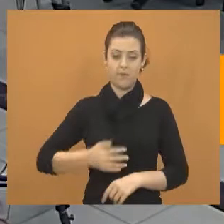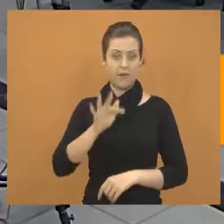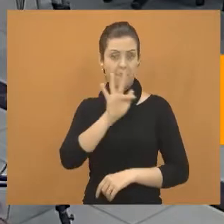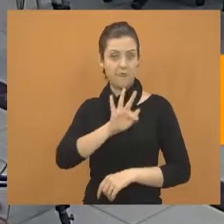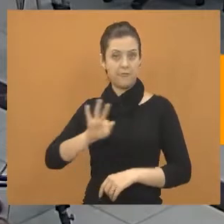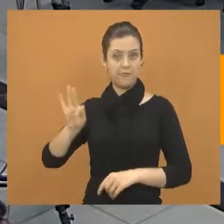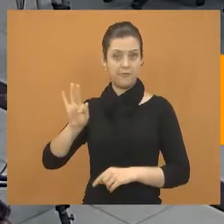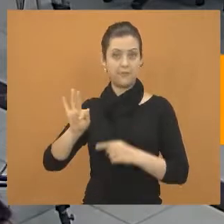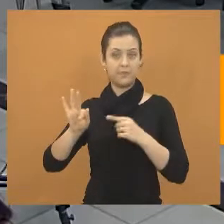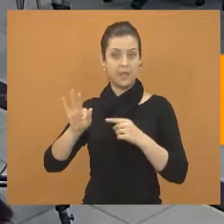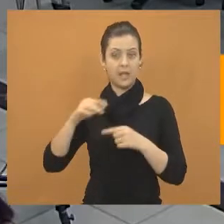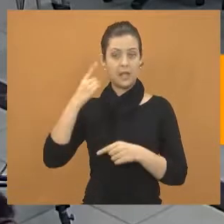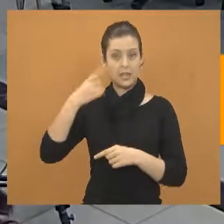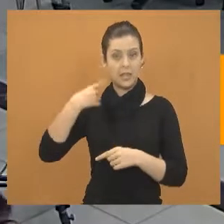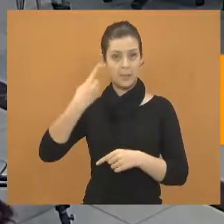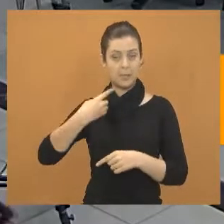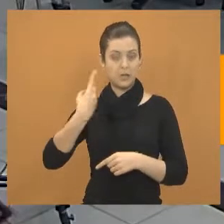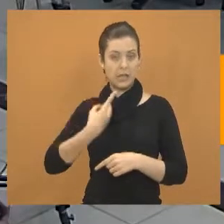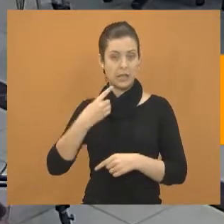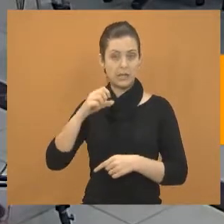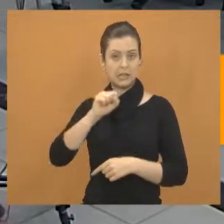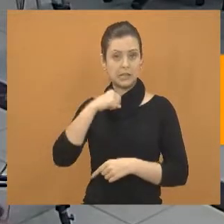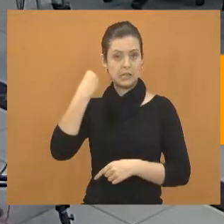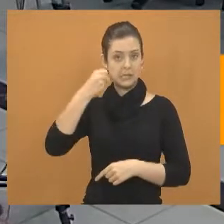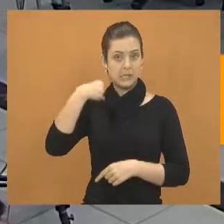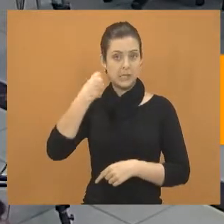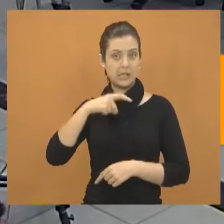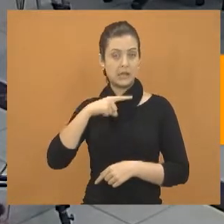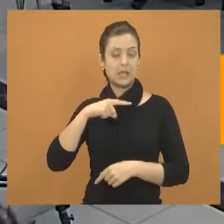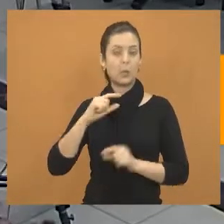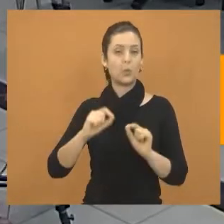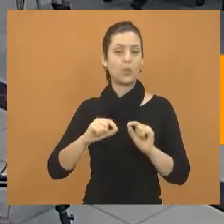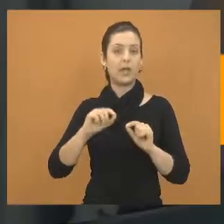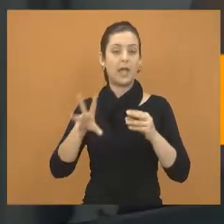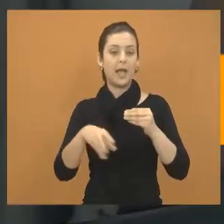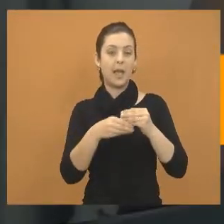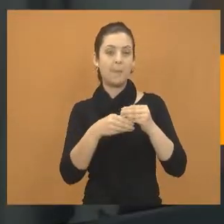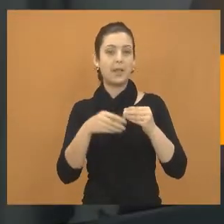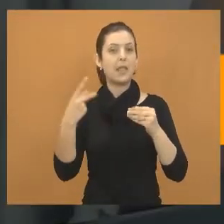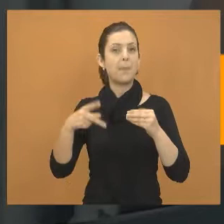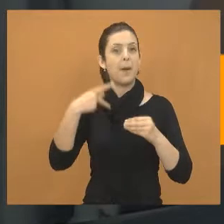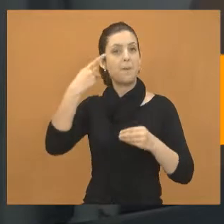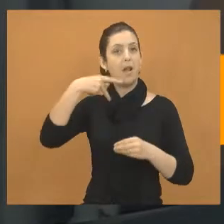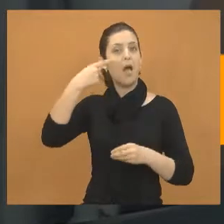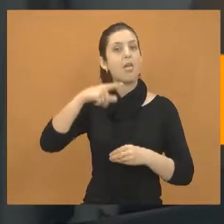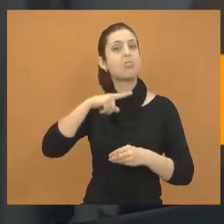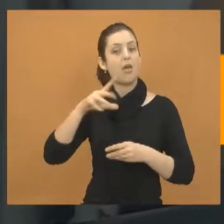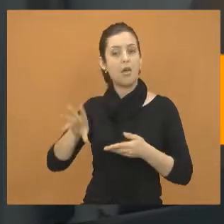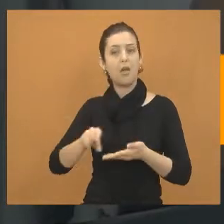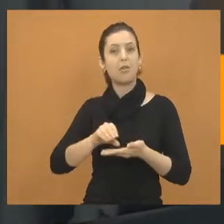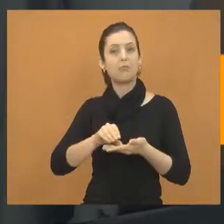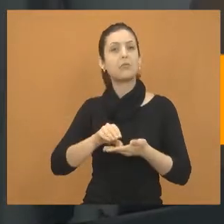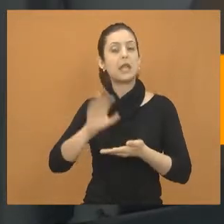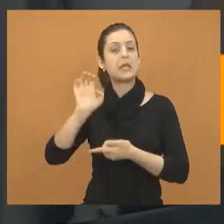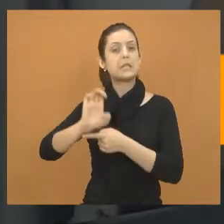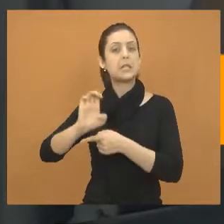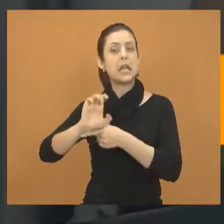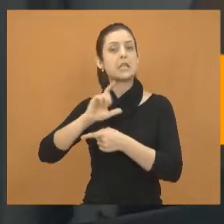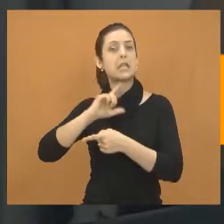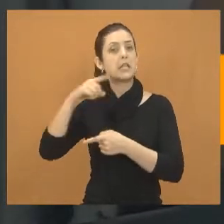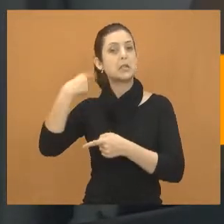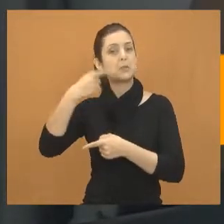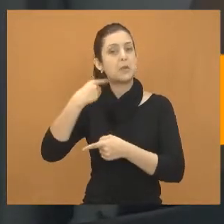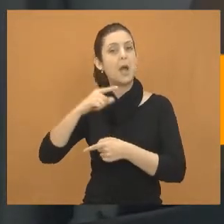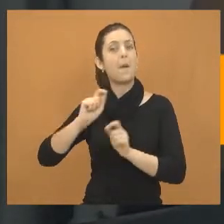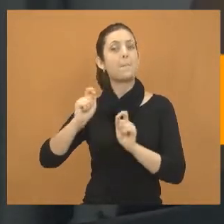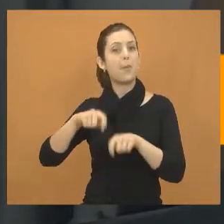federal, os deputados federais e senadores têm as chamadas emendas parlamentares. No governo estadual, os deputados